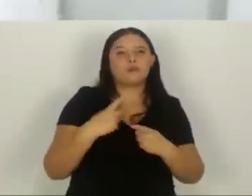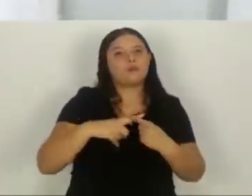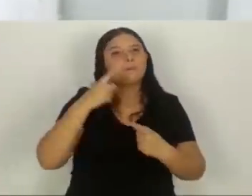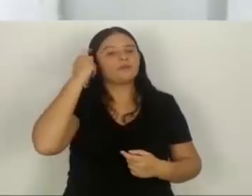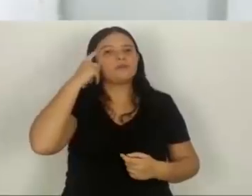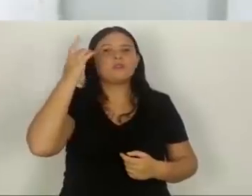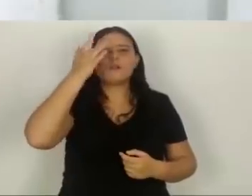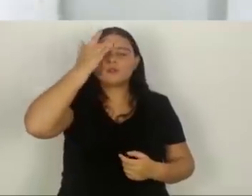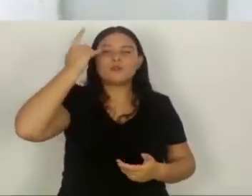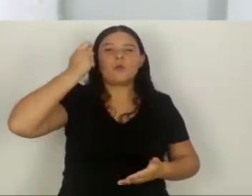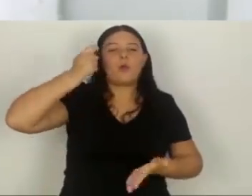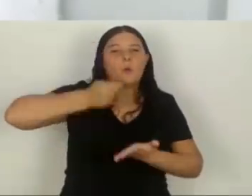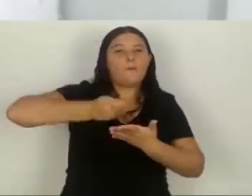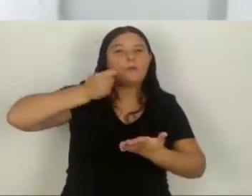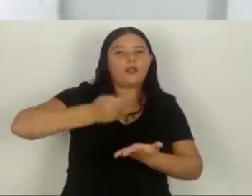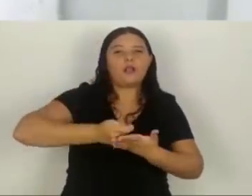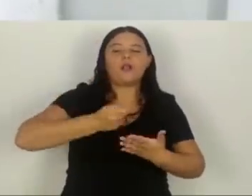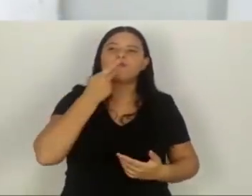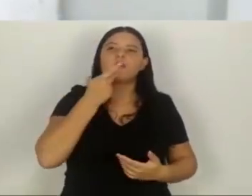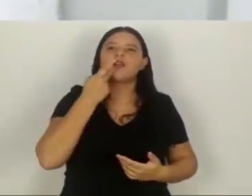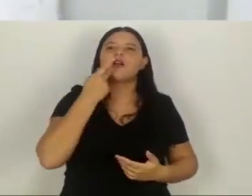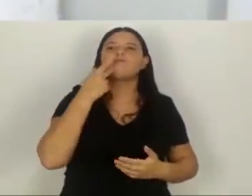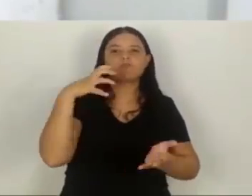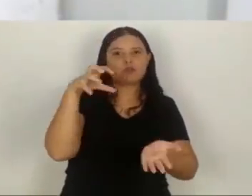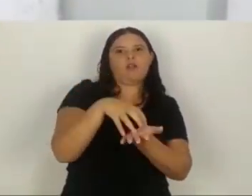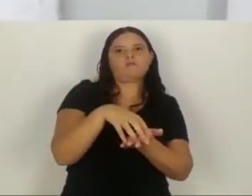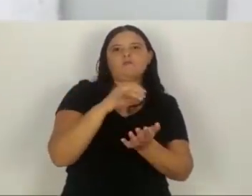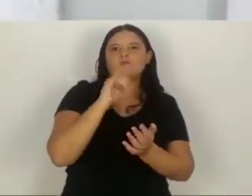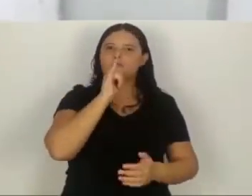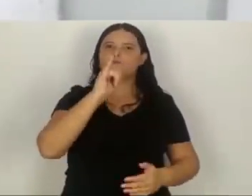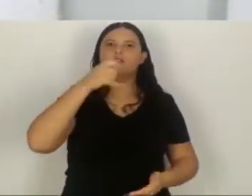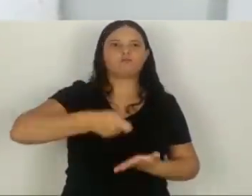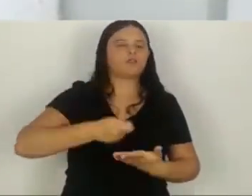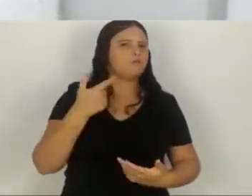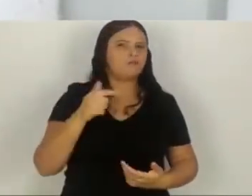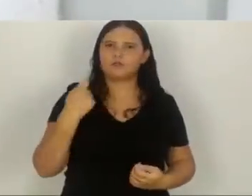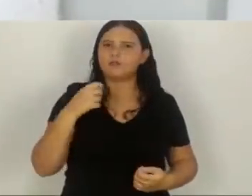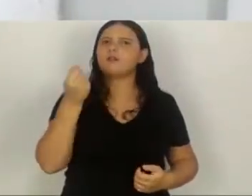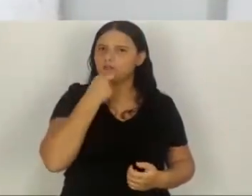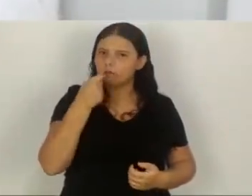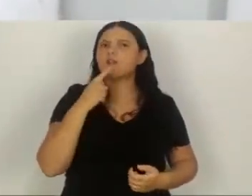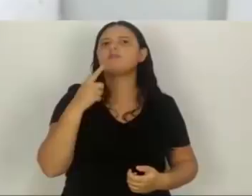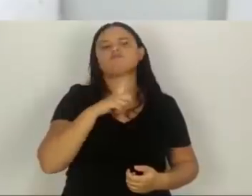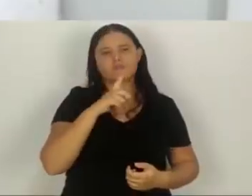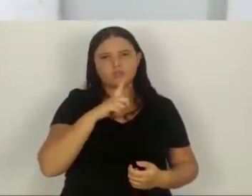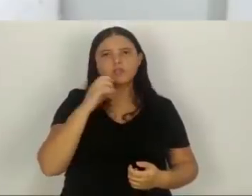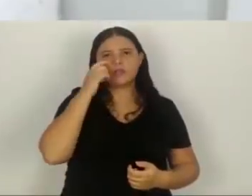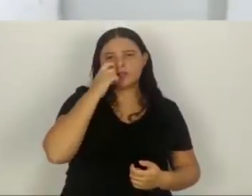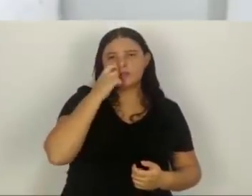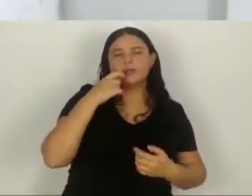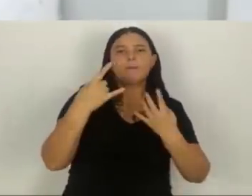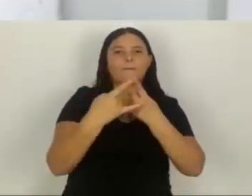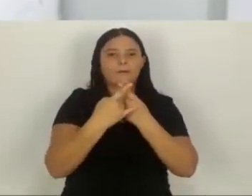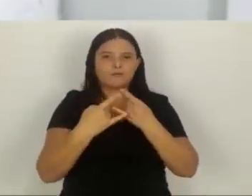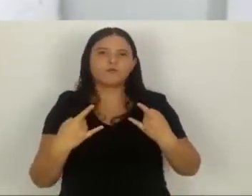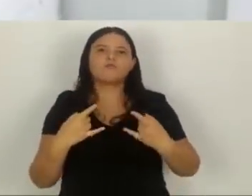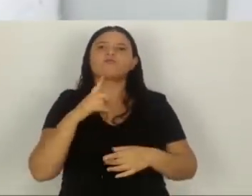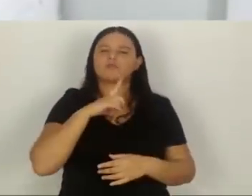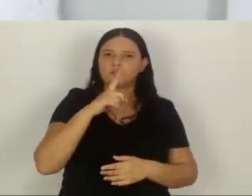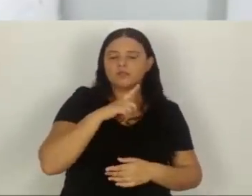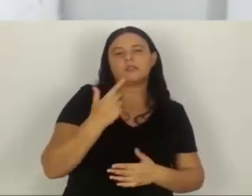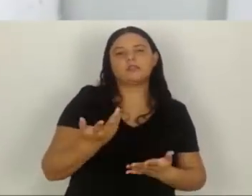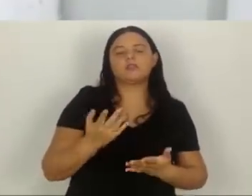bem, ninguém é obrigado a revelar que é soro positivo se ele está em dia com a medicação, se ele usa preservativo,